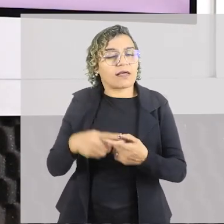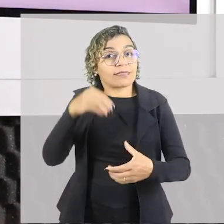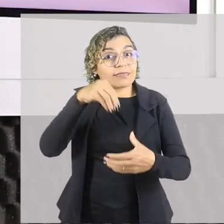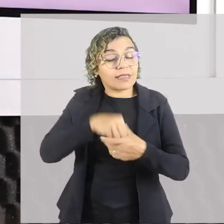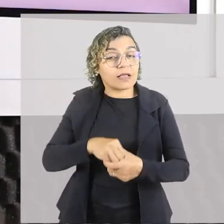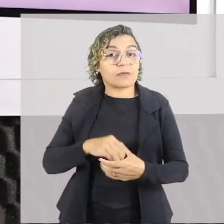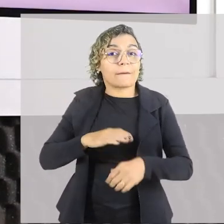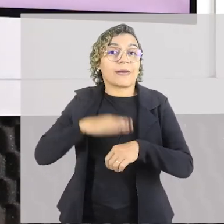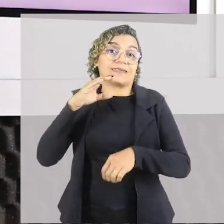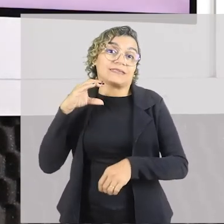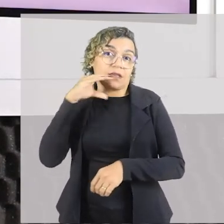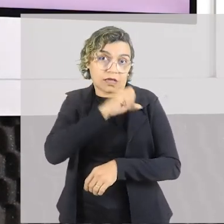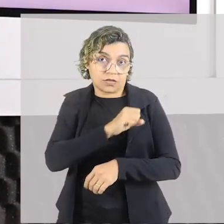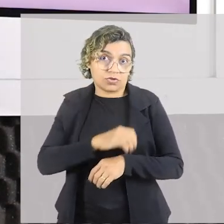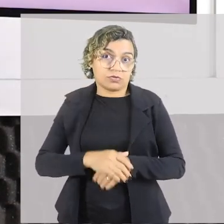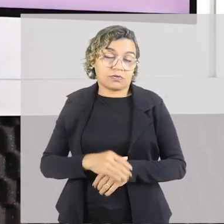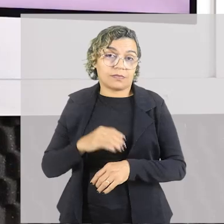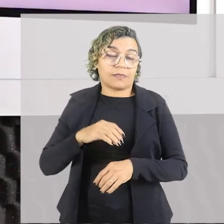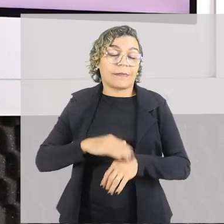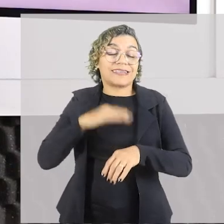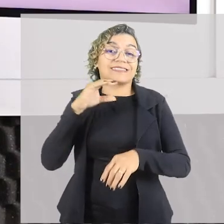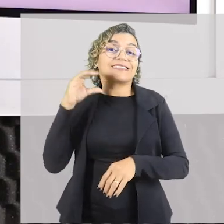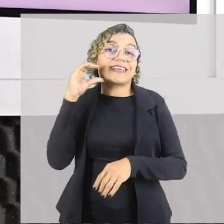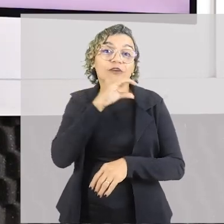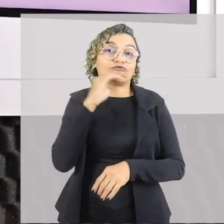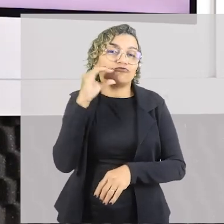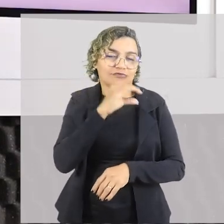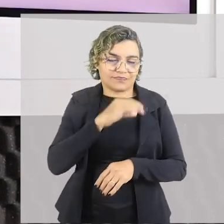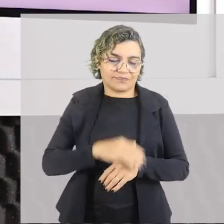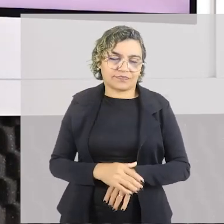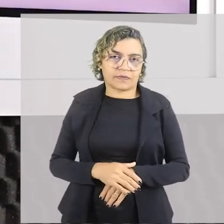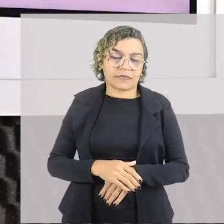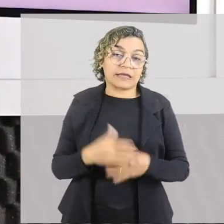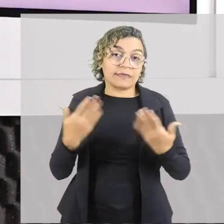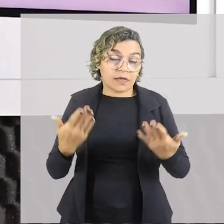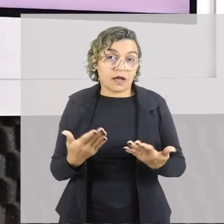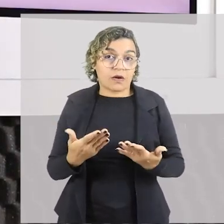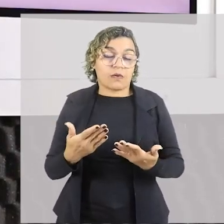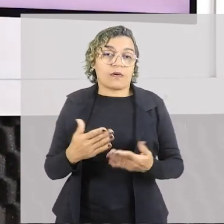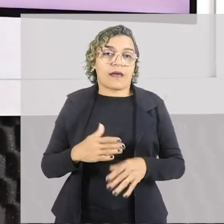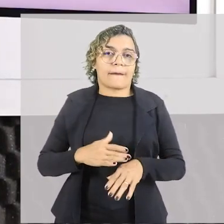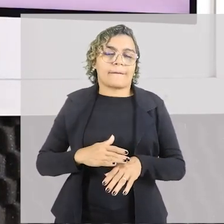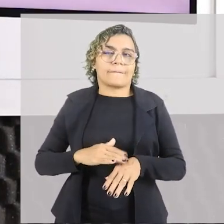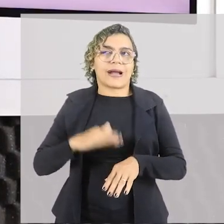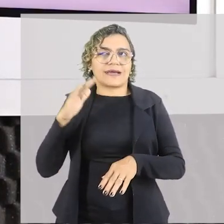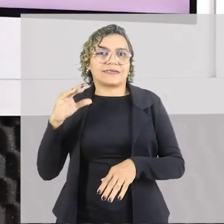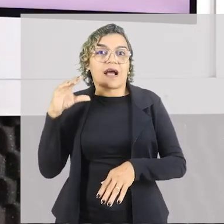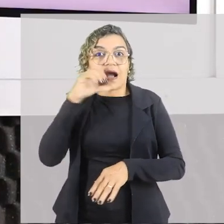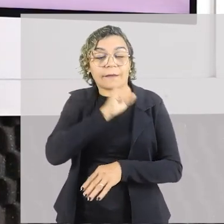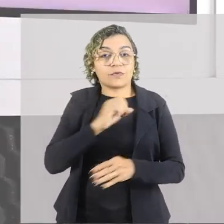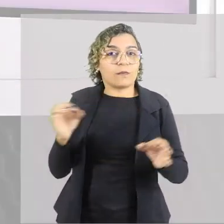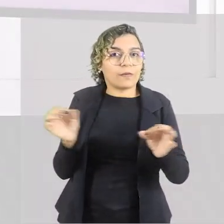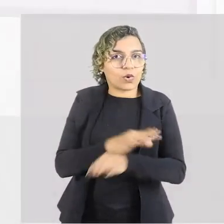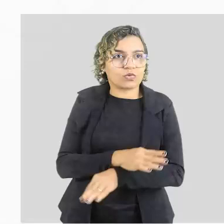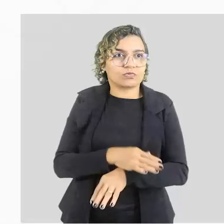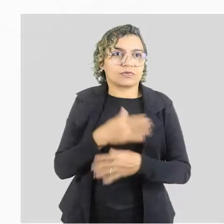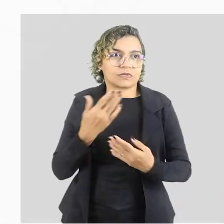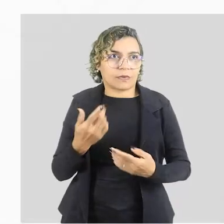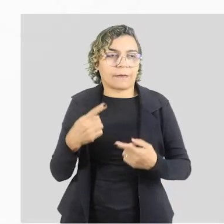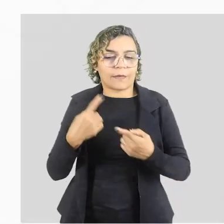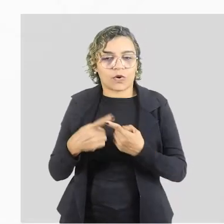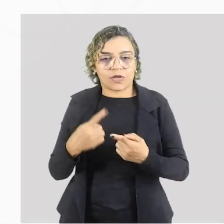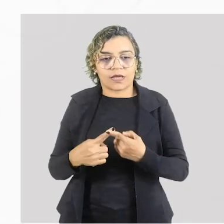entendeu? Como ela fica mais quente, o tempo de preparo do alimento é menor, porque a água ferve acima de 100